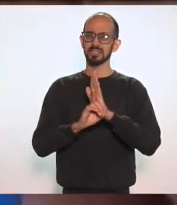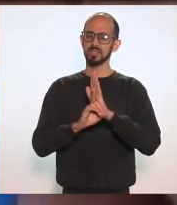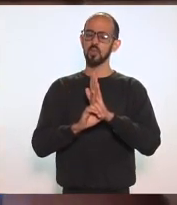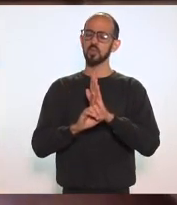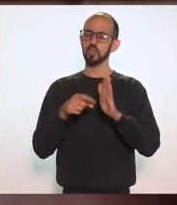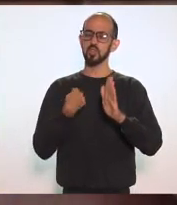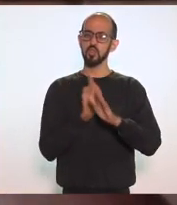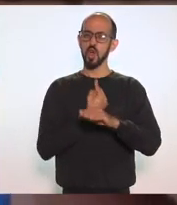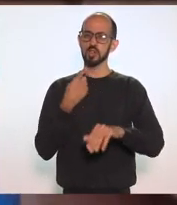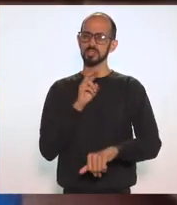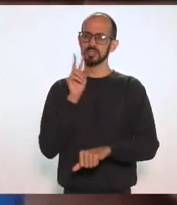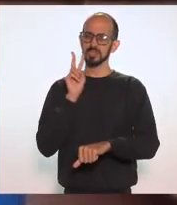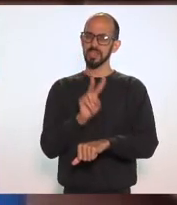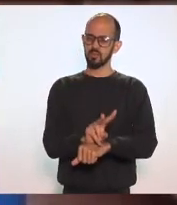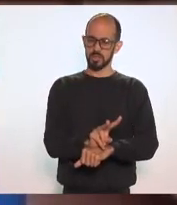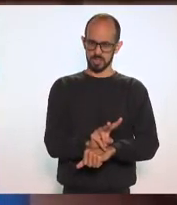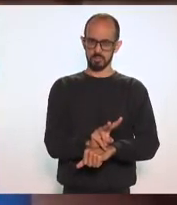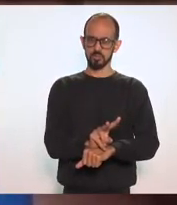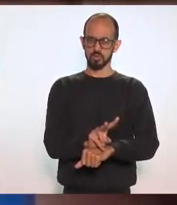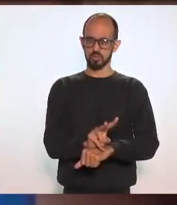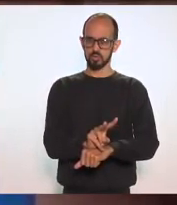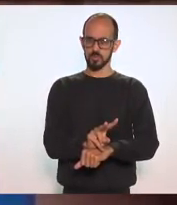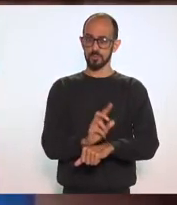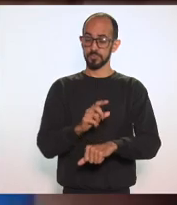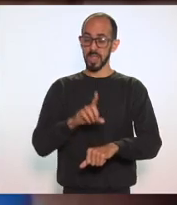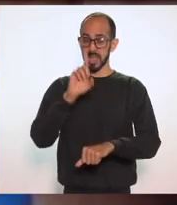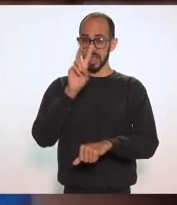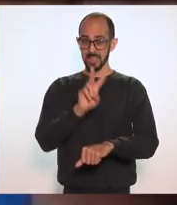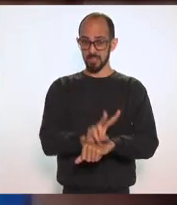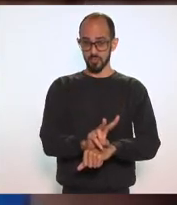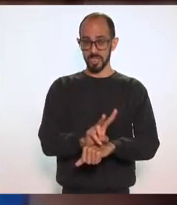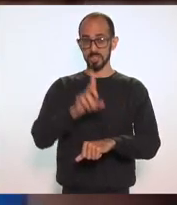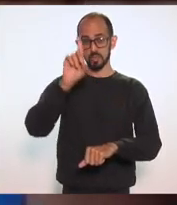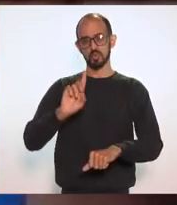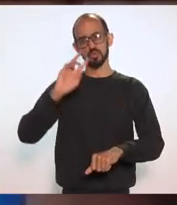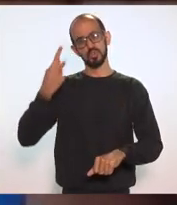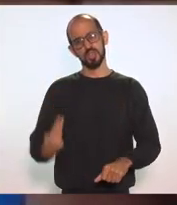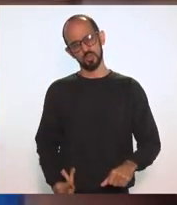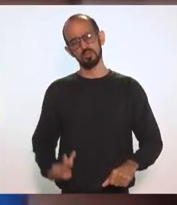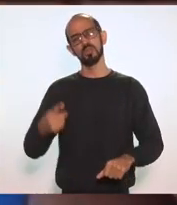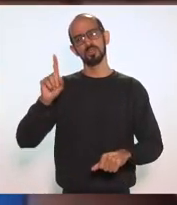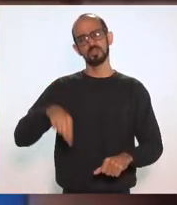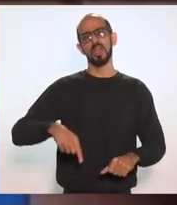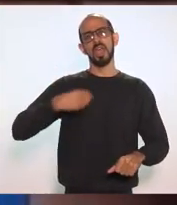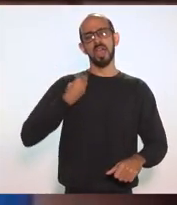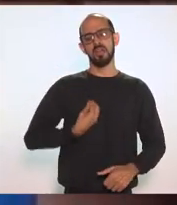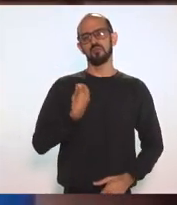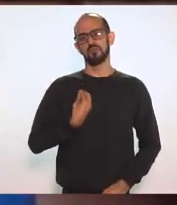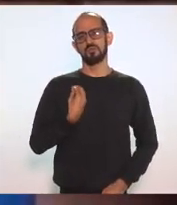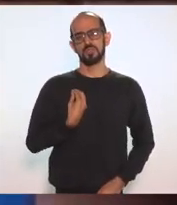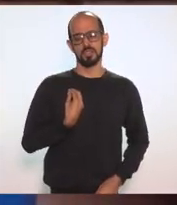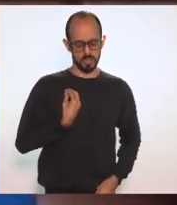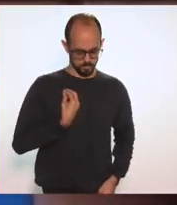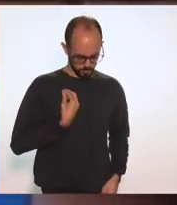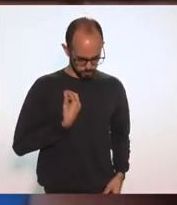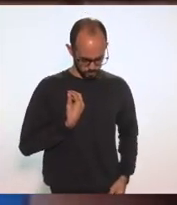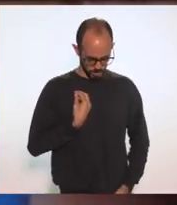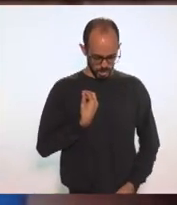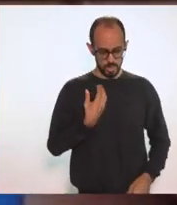lembrando que a defesa dos direitos humanos é a defesa incondicional da vida. E hoje uma das